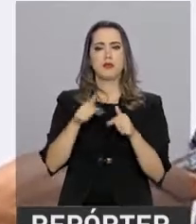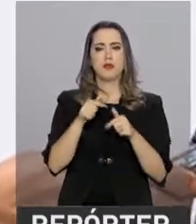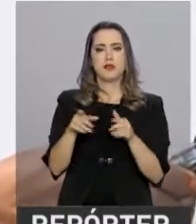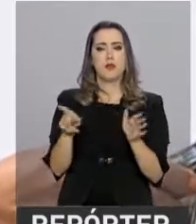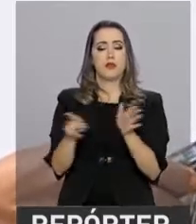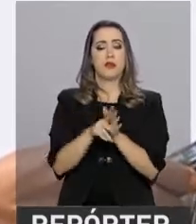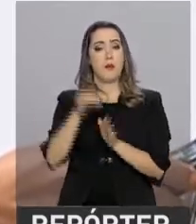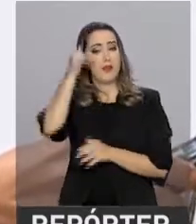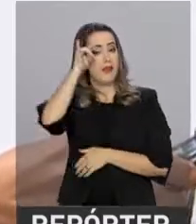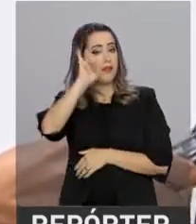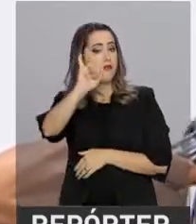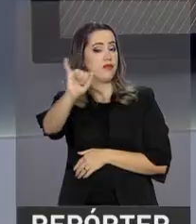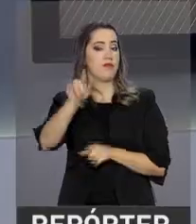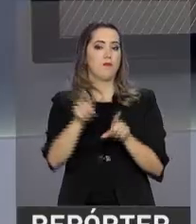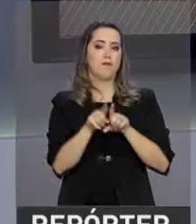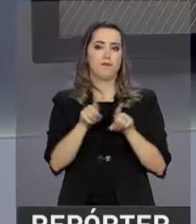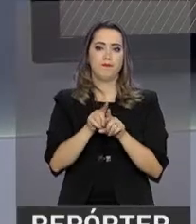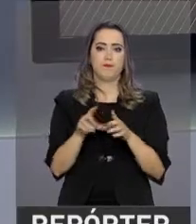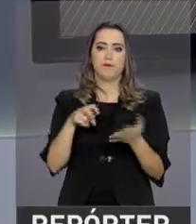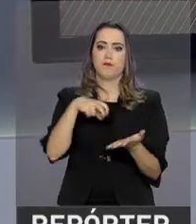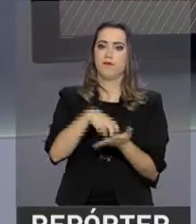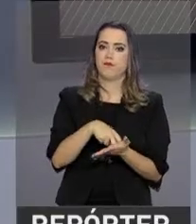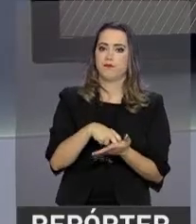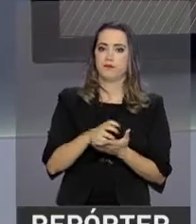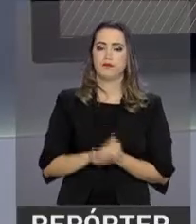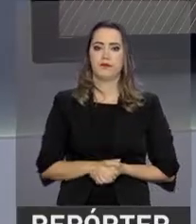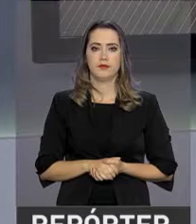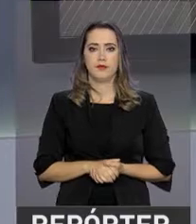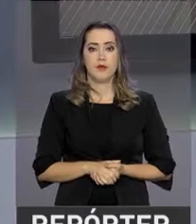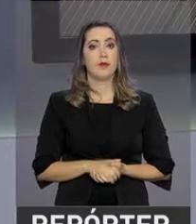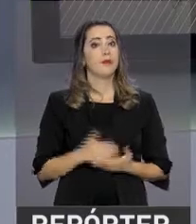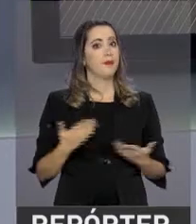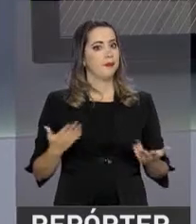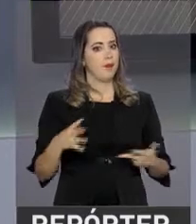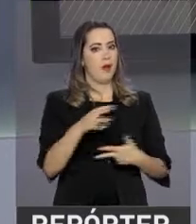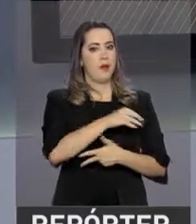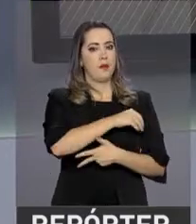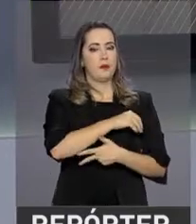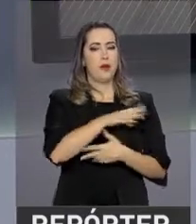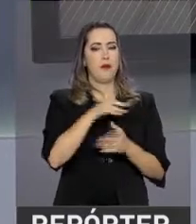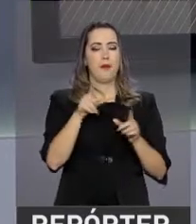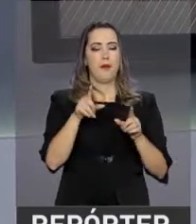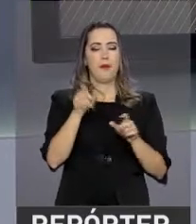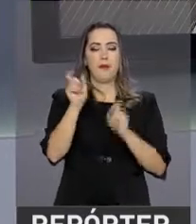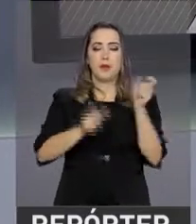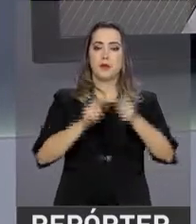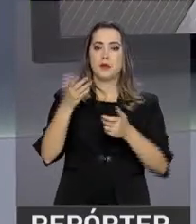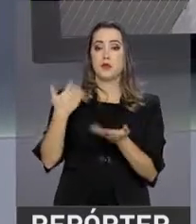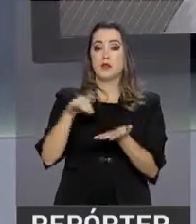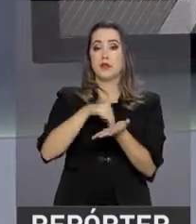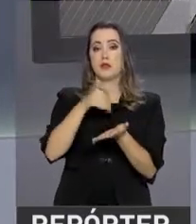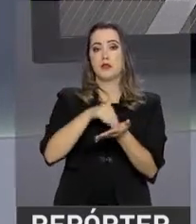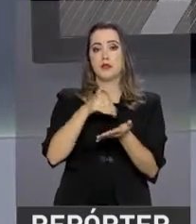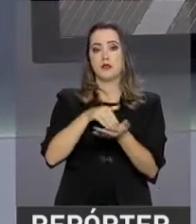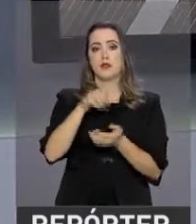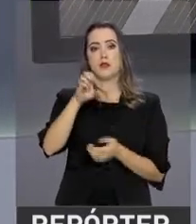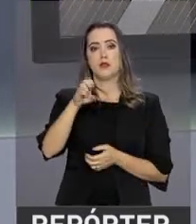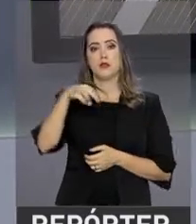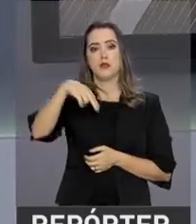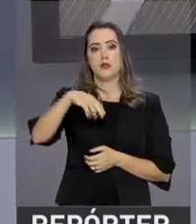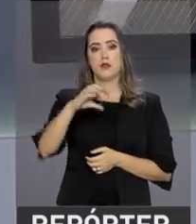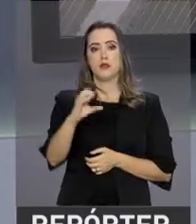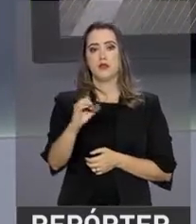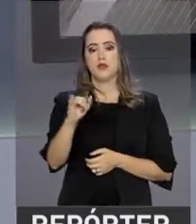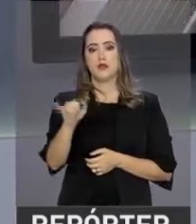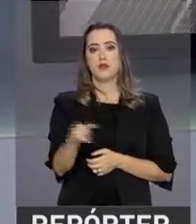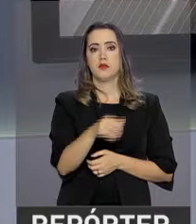própria prevenção desses crimes. Os participantes do Exame Nacional para Certificação de Competências de Jovens e